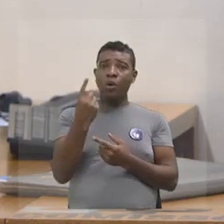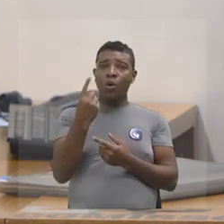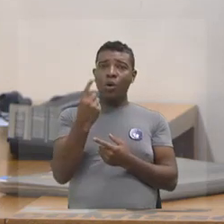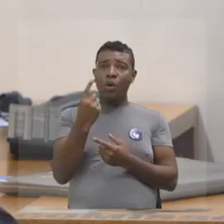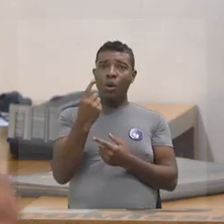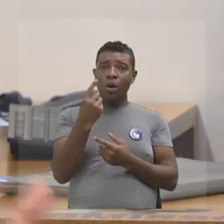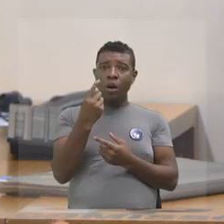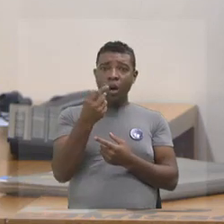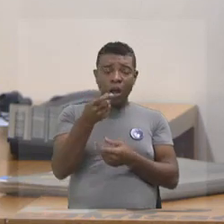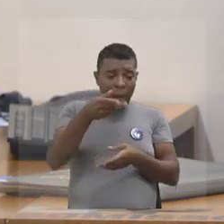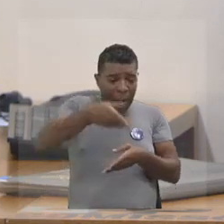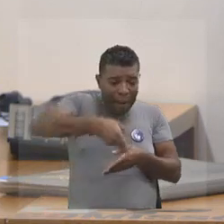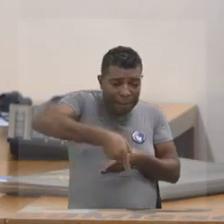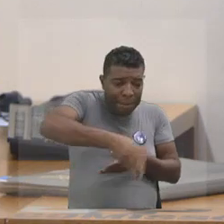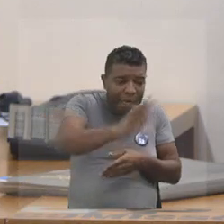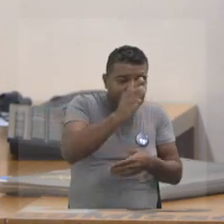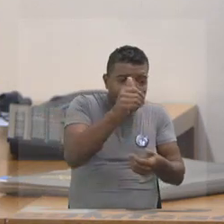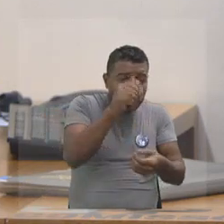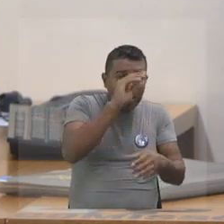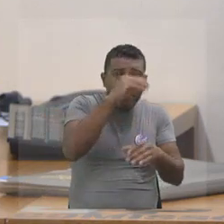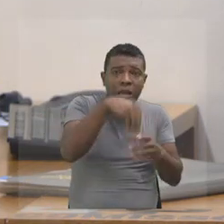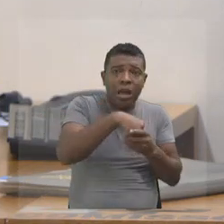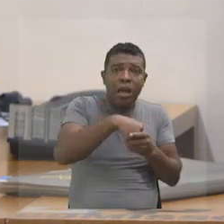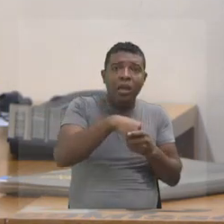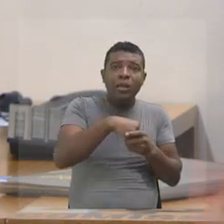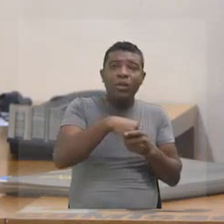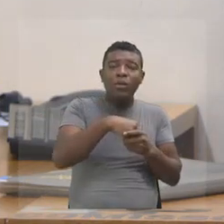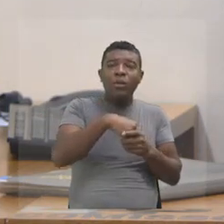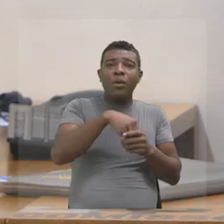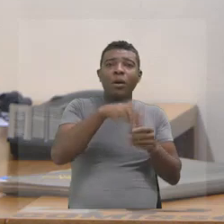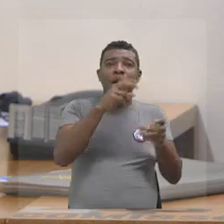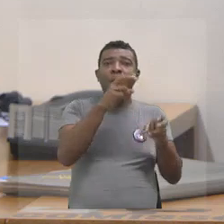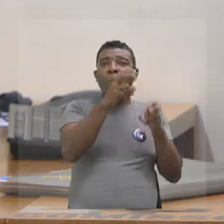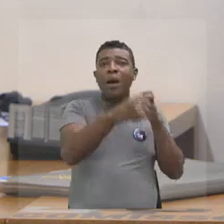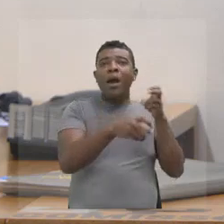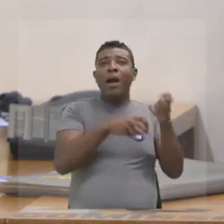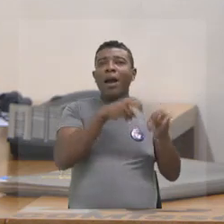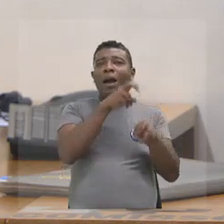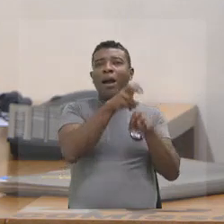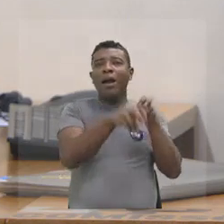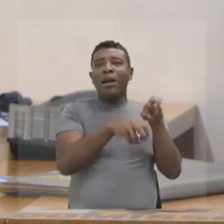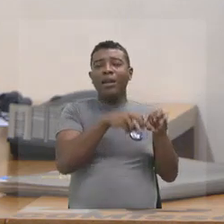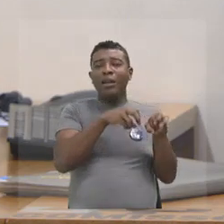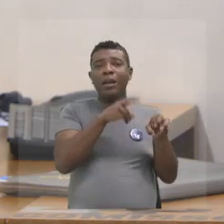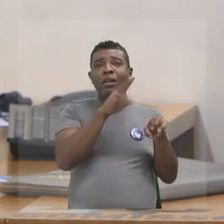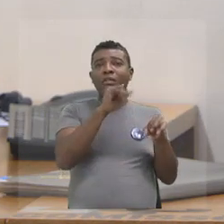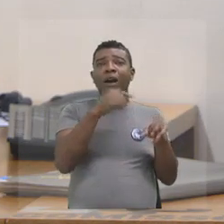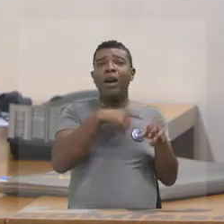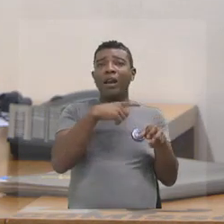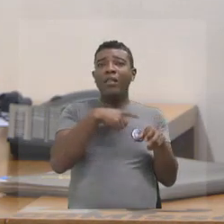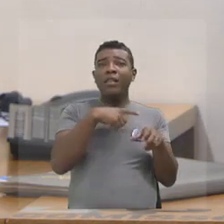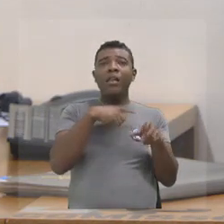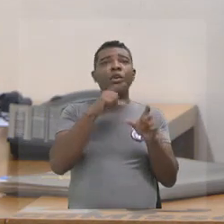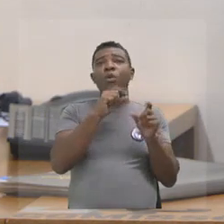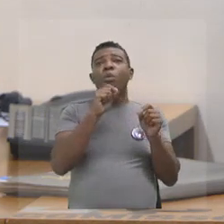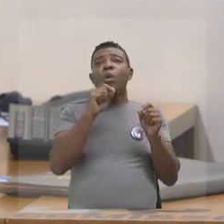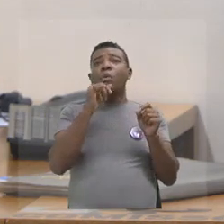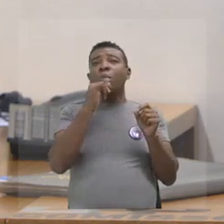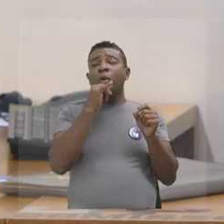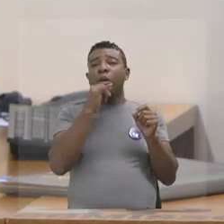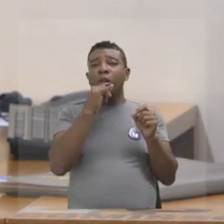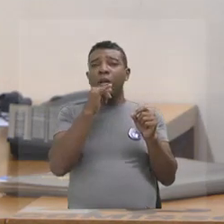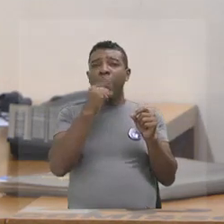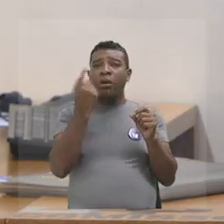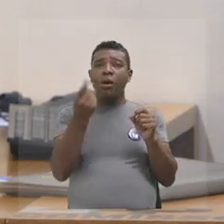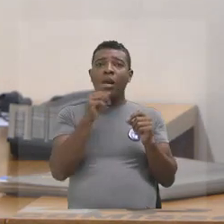o IDR já deliberou essa passagem nessa lateral né não vai ter supressão de árvores